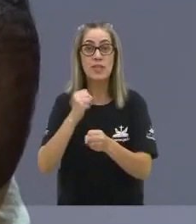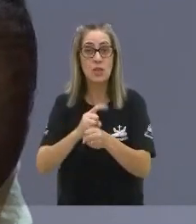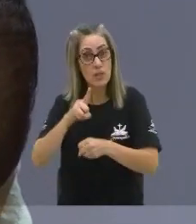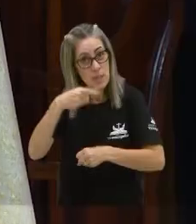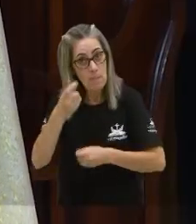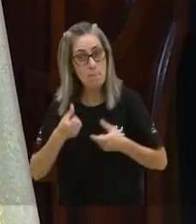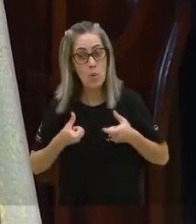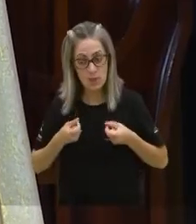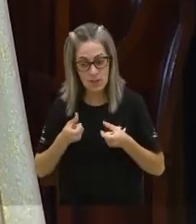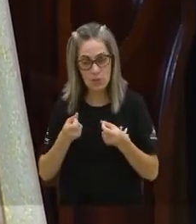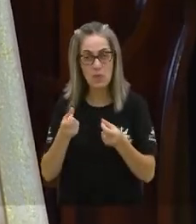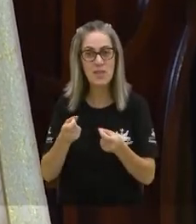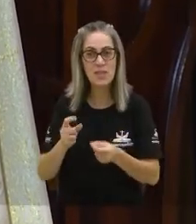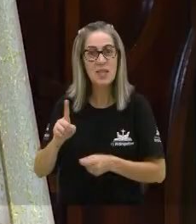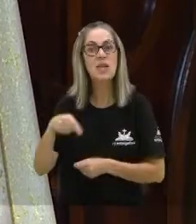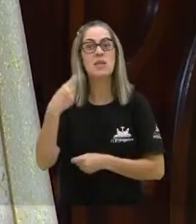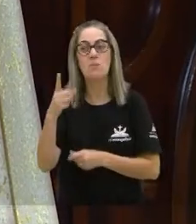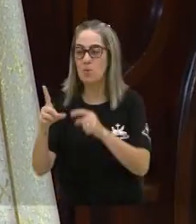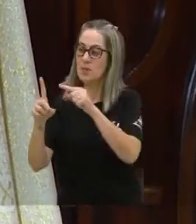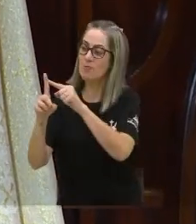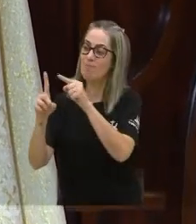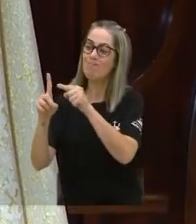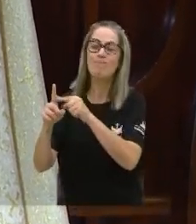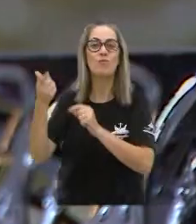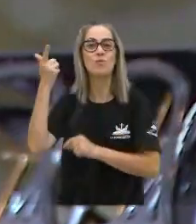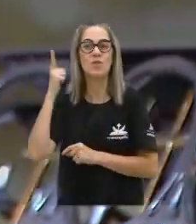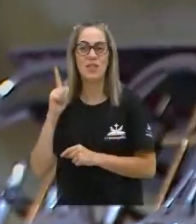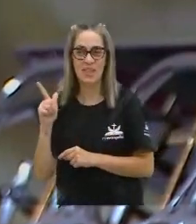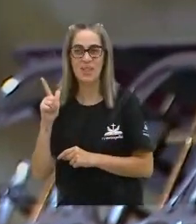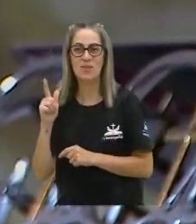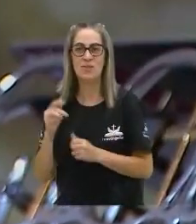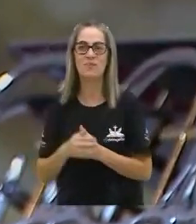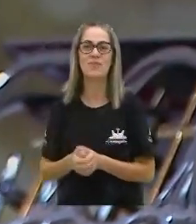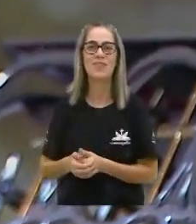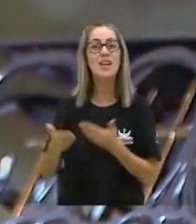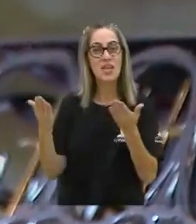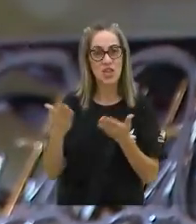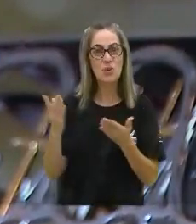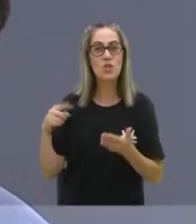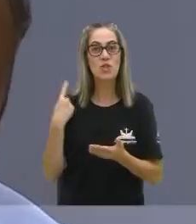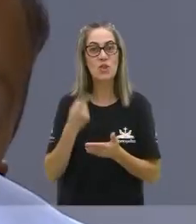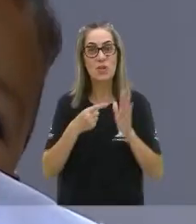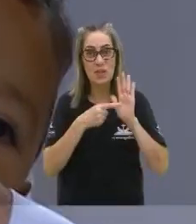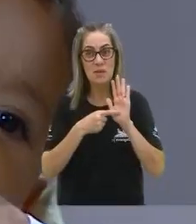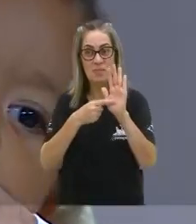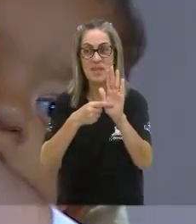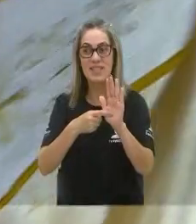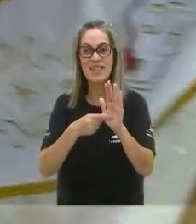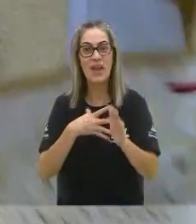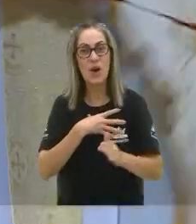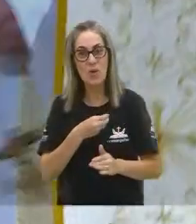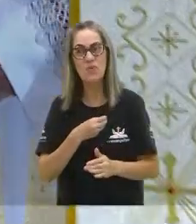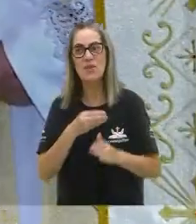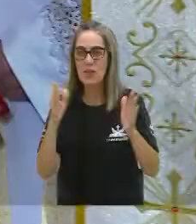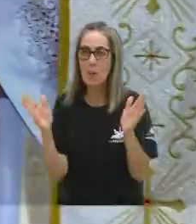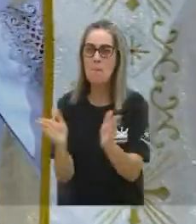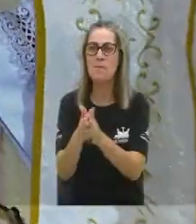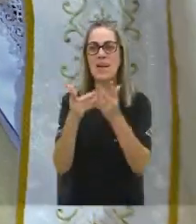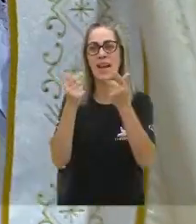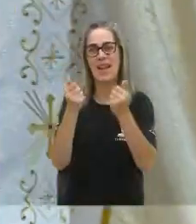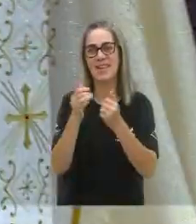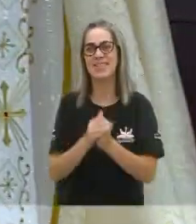2 anos do nosso filho. Em setembro a gente veio cá trazer esse milagre vivo para vocês conhecerem. Tá aí, ó, graça